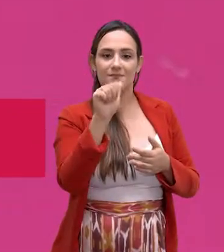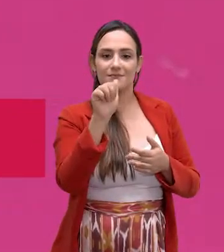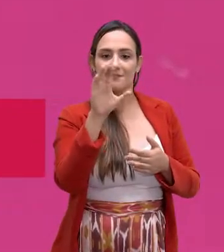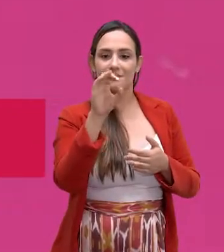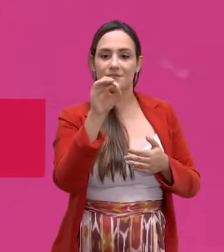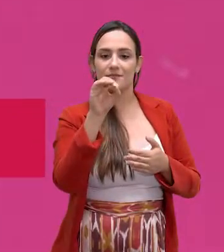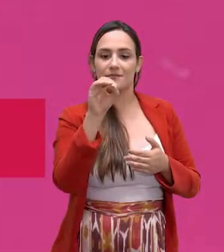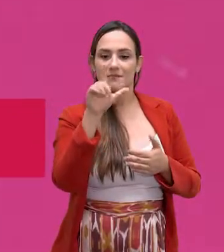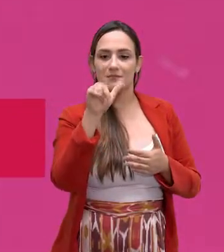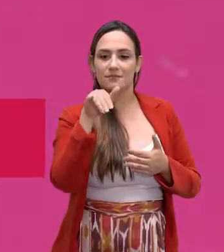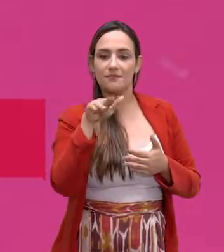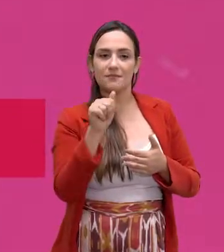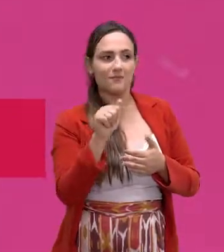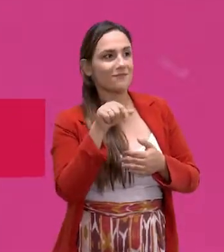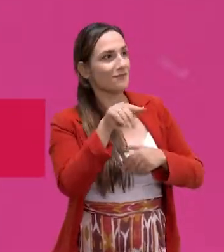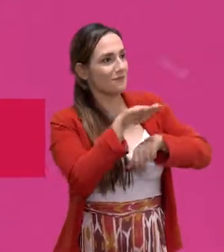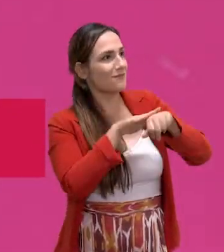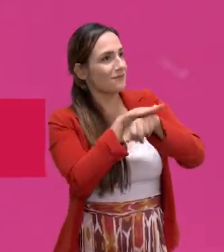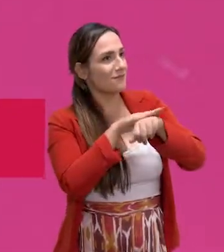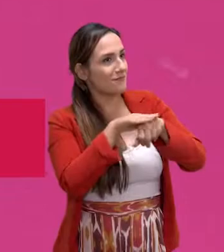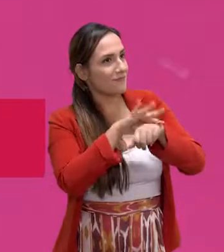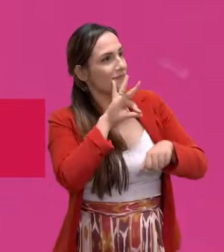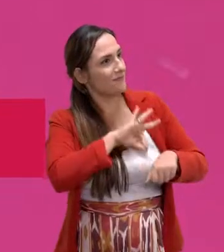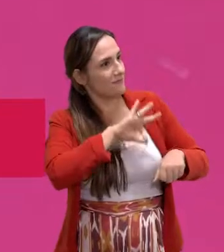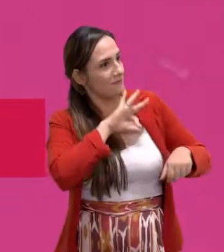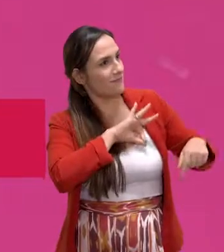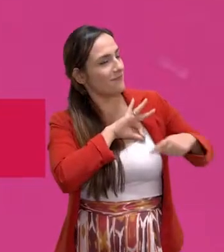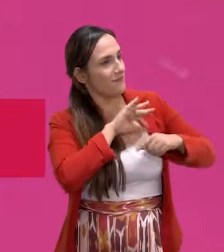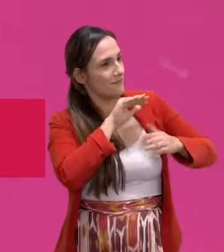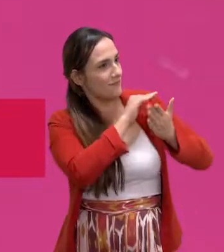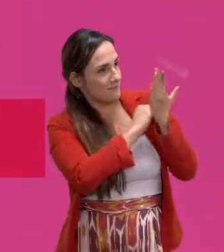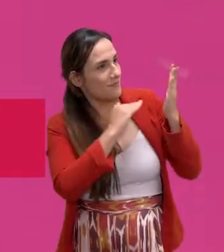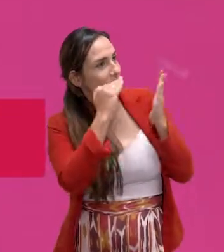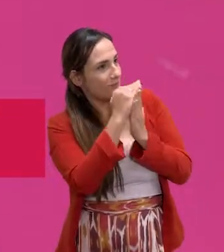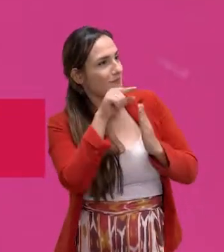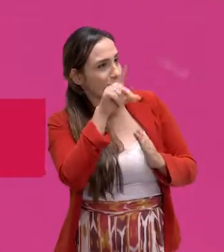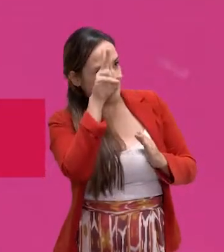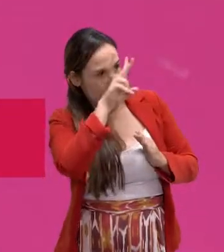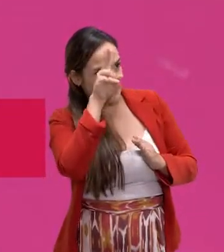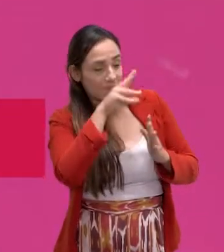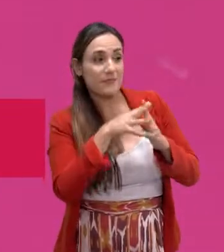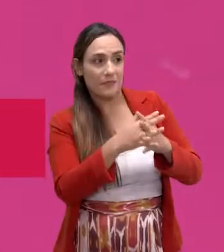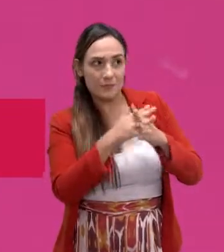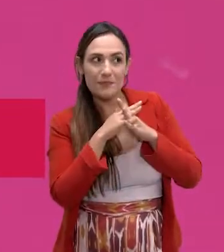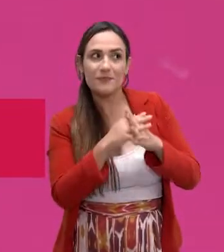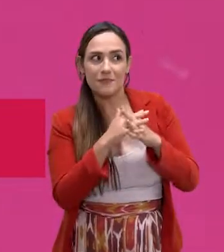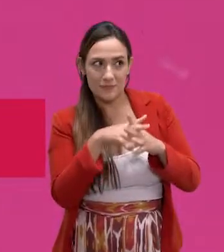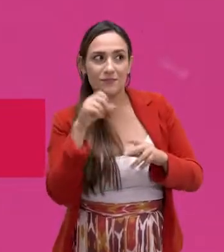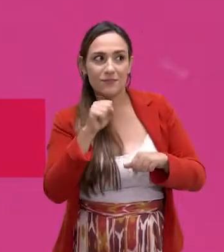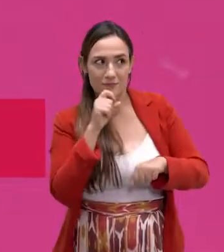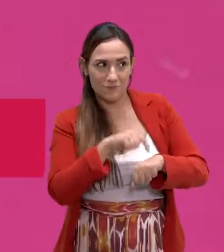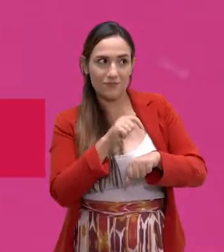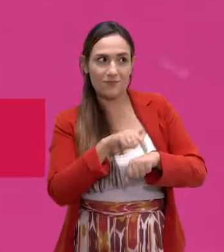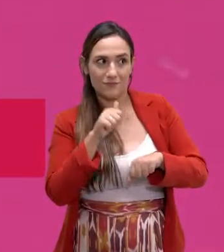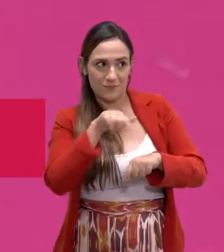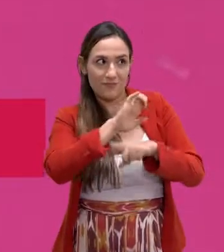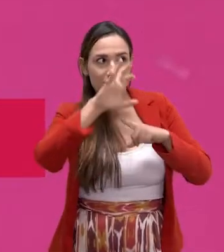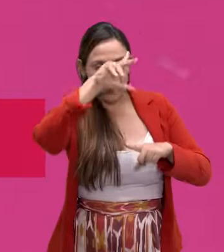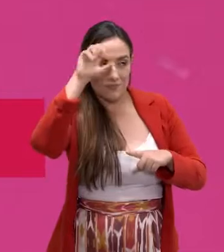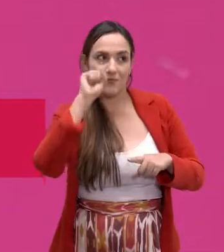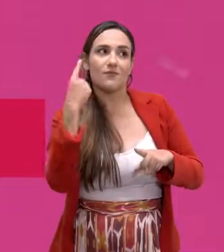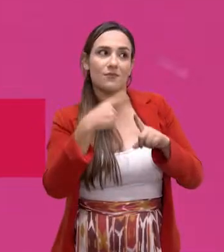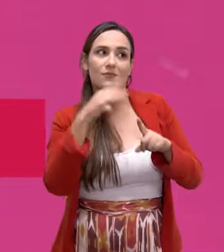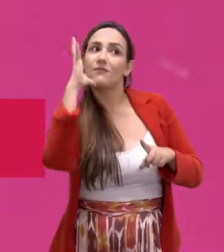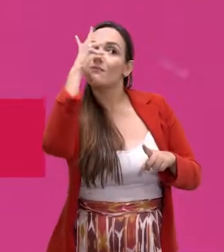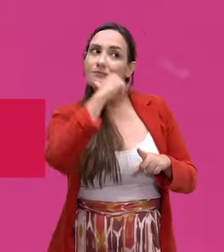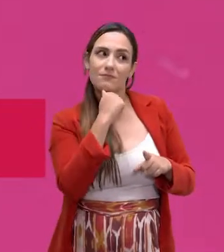debatendo, né, toda a renegociação salarial das categorias. Eu acho que foi muito emblemático esse momento para o Mato Grosso do Sul, depois de muitos anos,